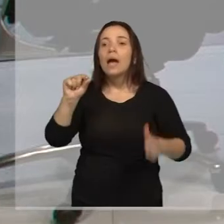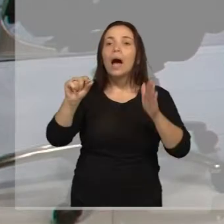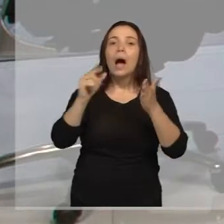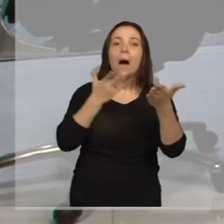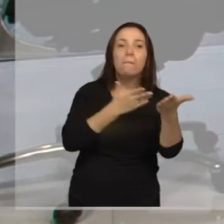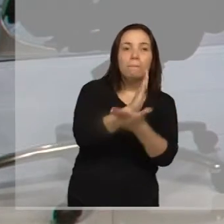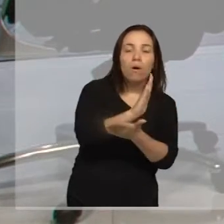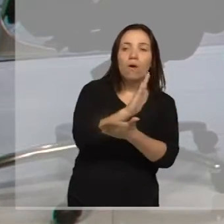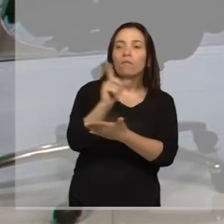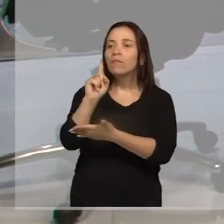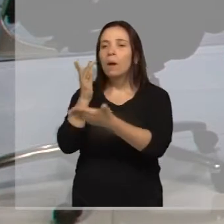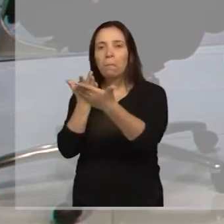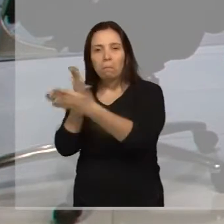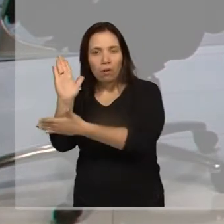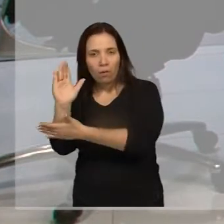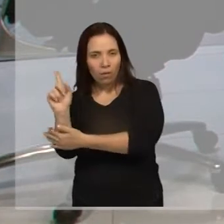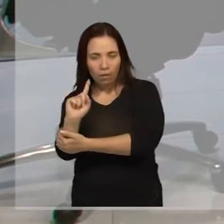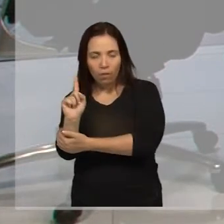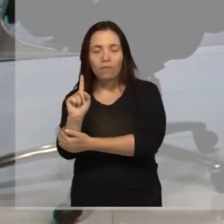aprovou, que